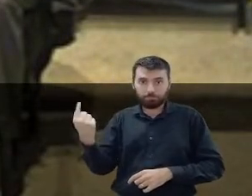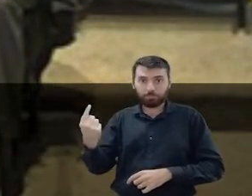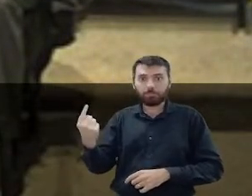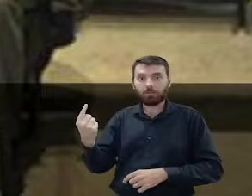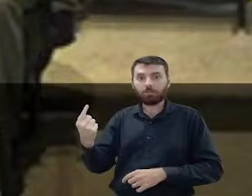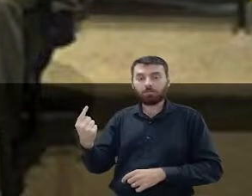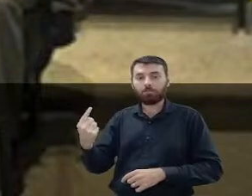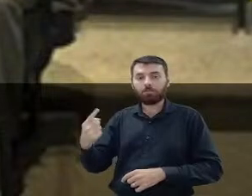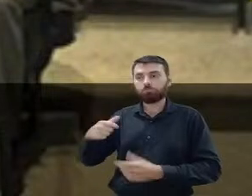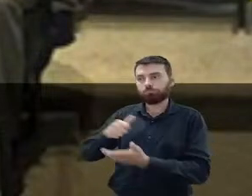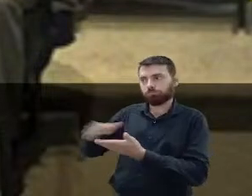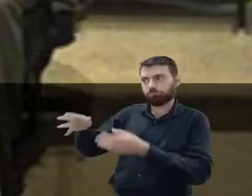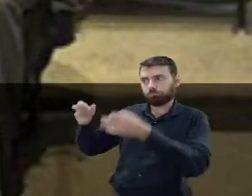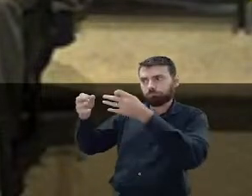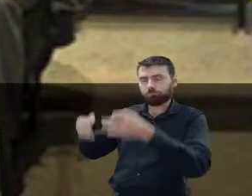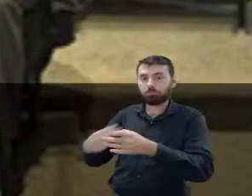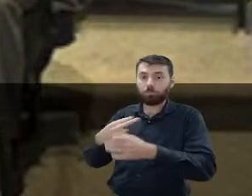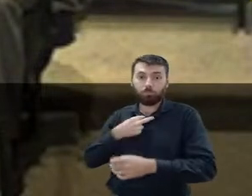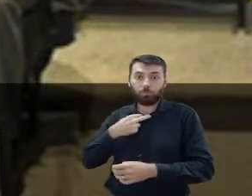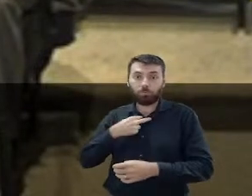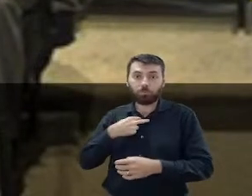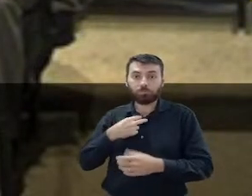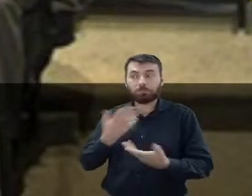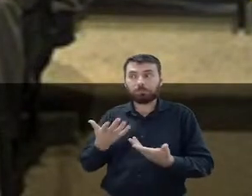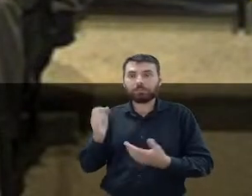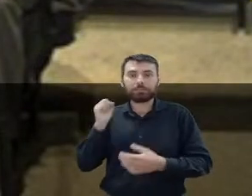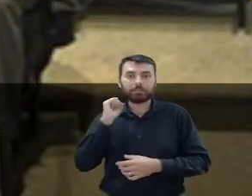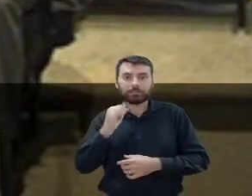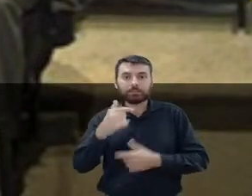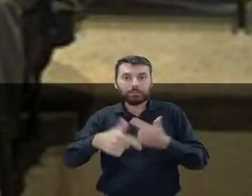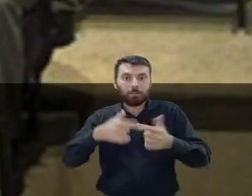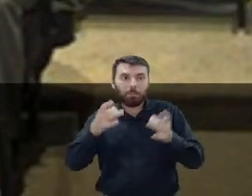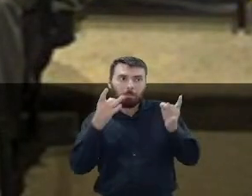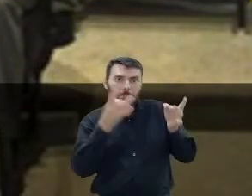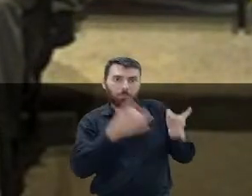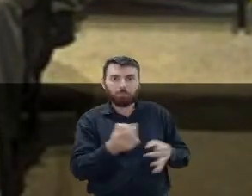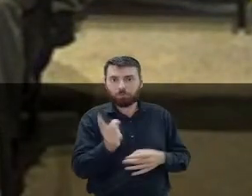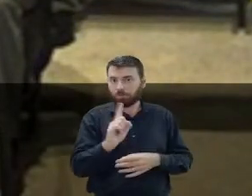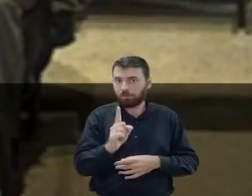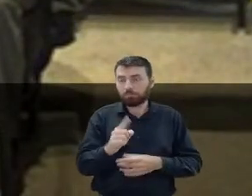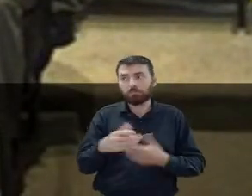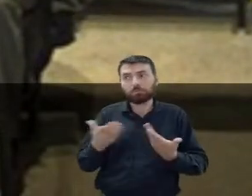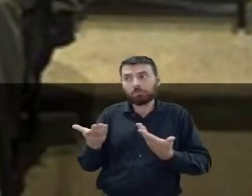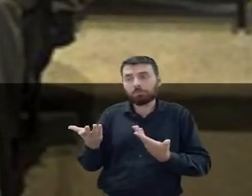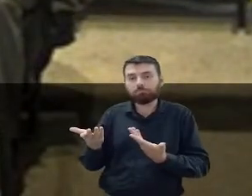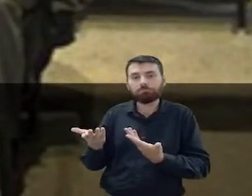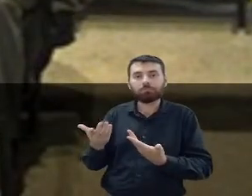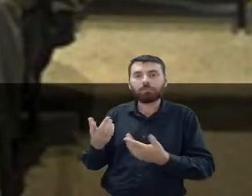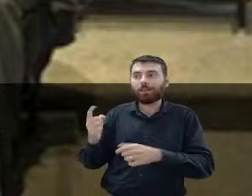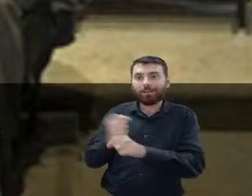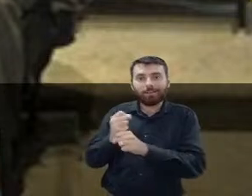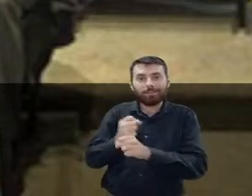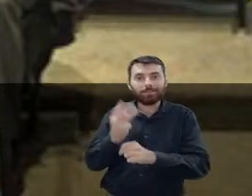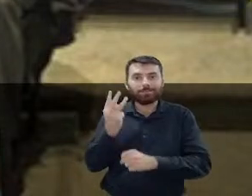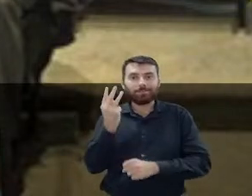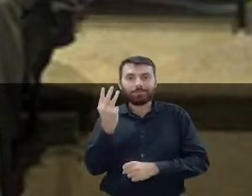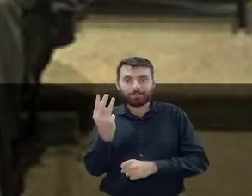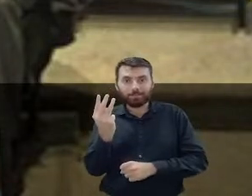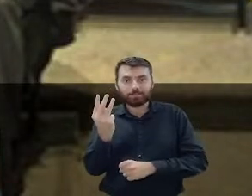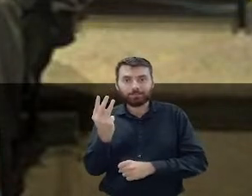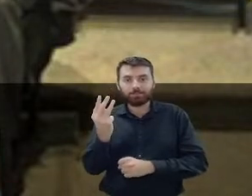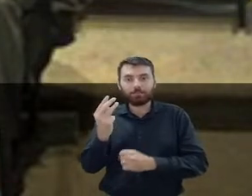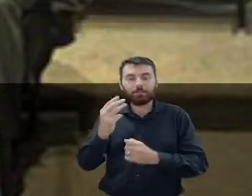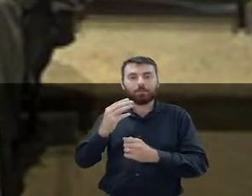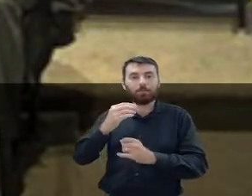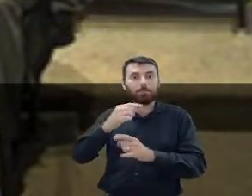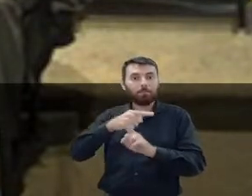esteve à disposição por 3 anos e meio. Nós não estamos falando aqui de 30 dias. Estamos falando de 3 anos e meio. E, ou seja, a ré considerou